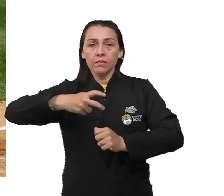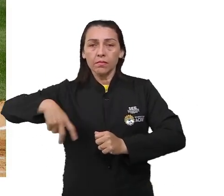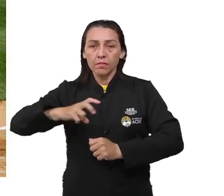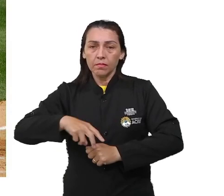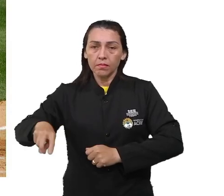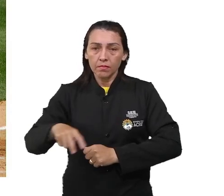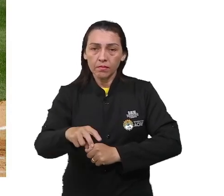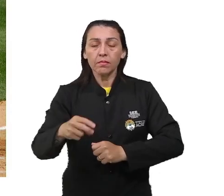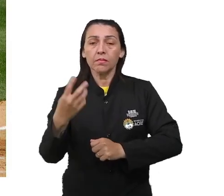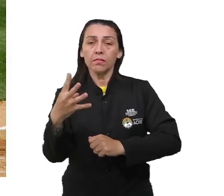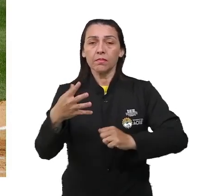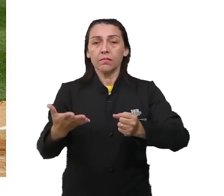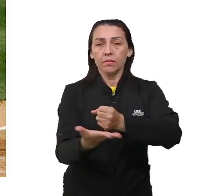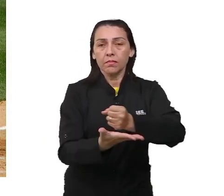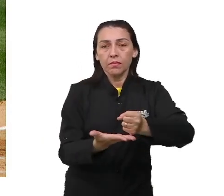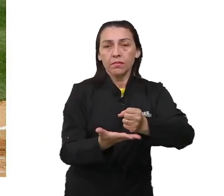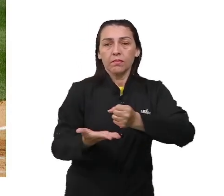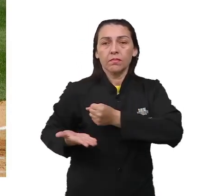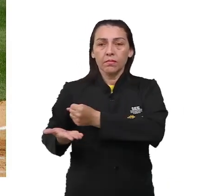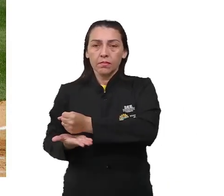4 bases do campo.